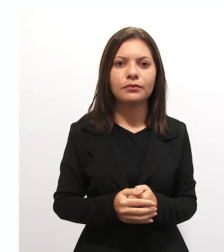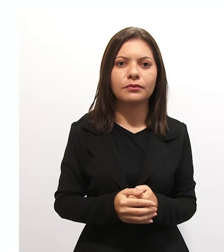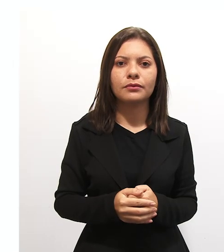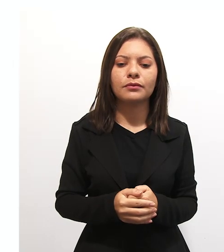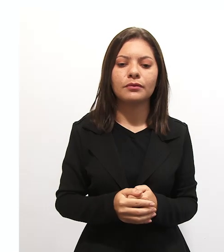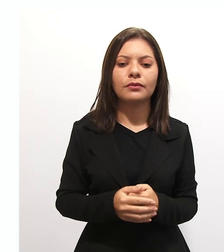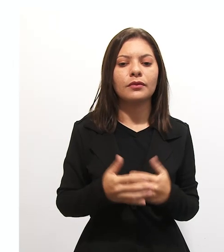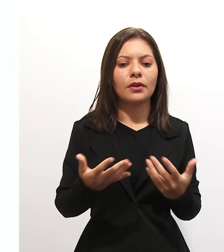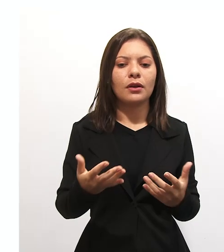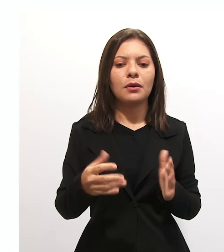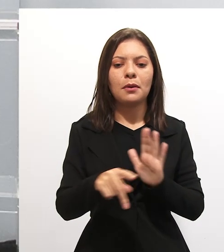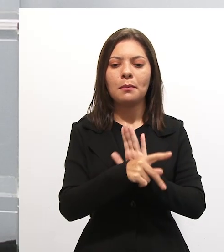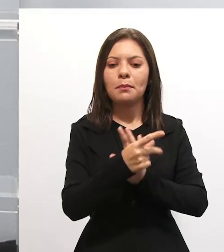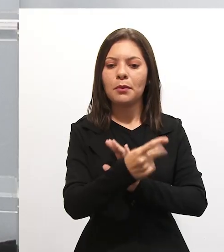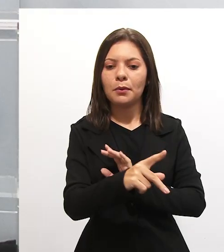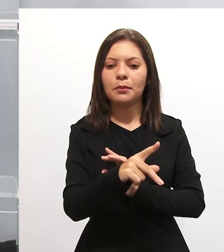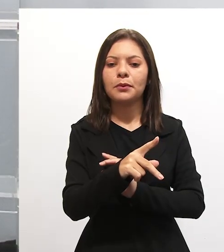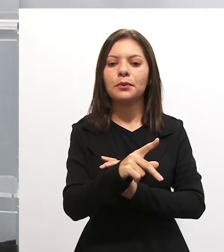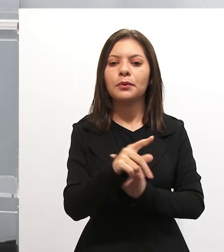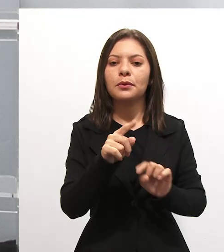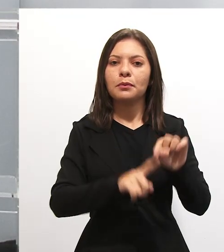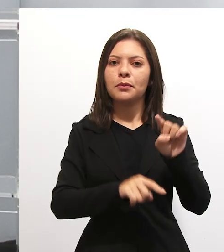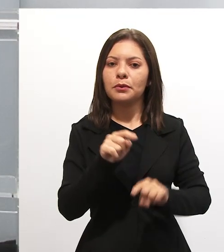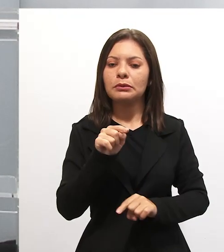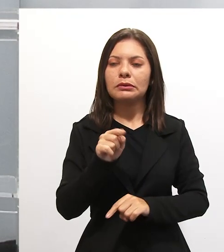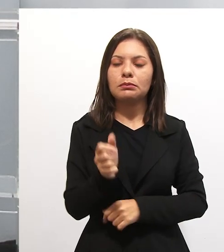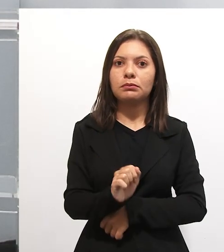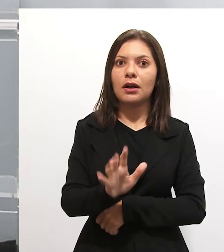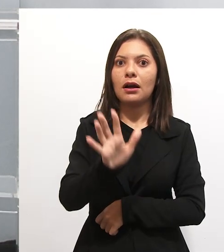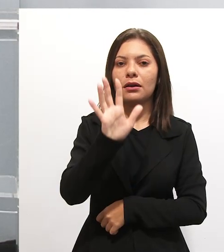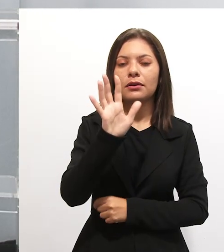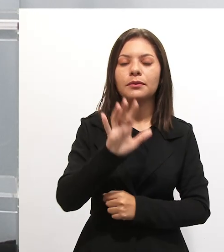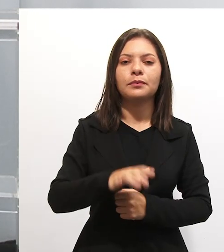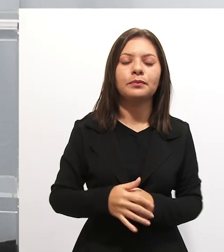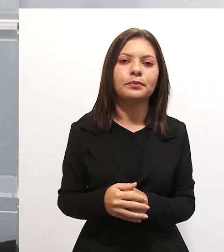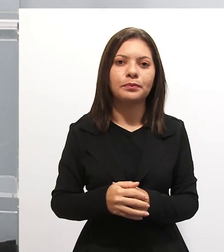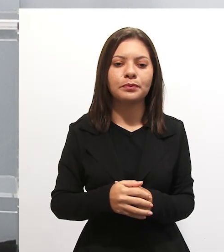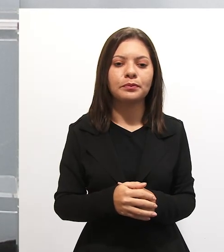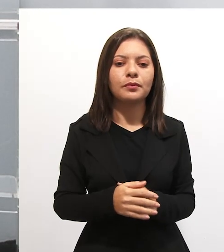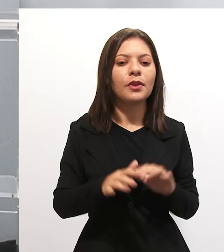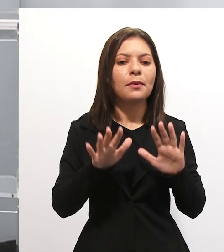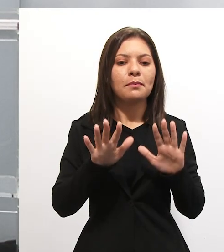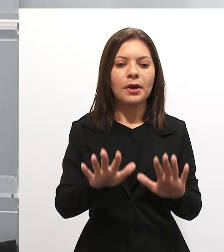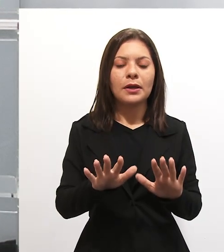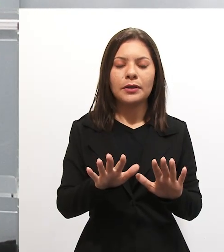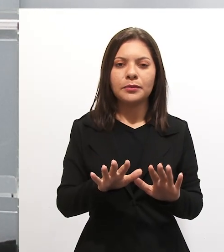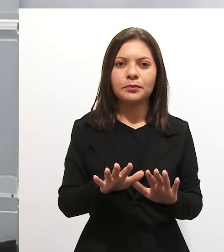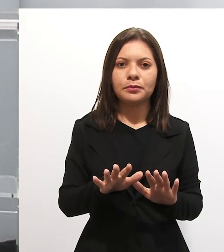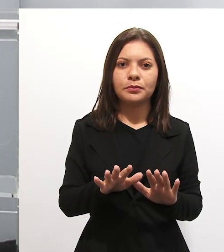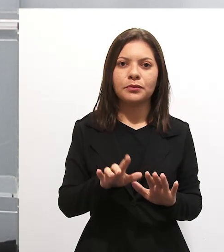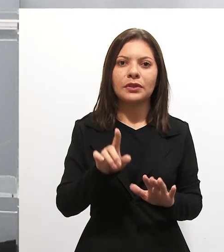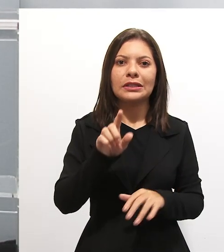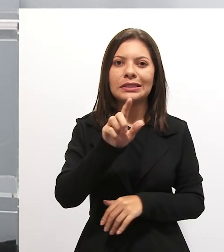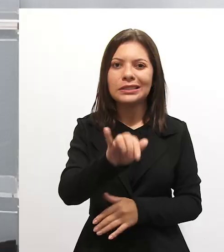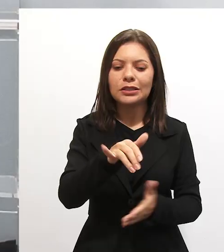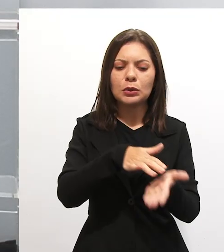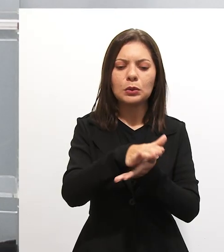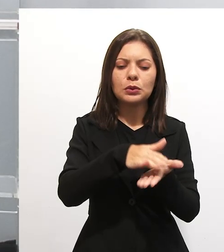compõe o preço do produto, tá? Já um custo menor pode